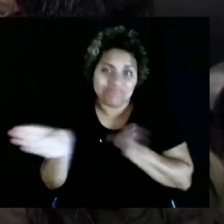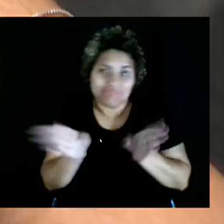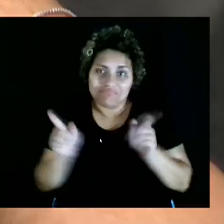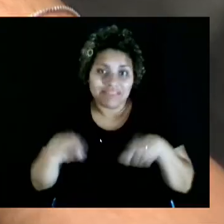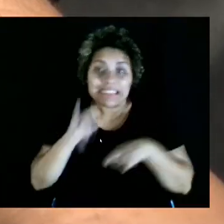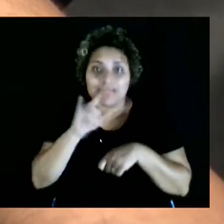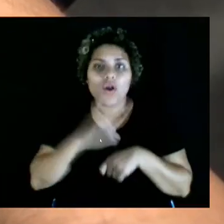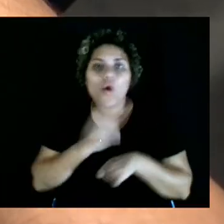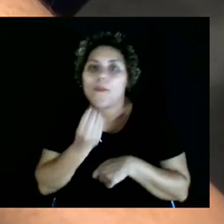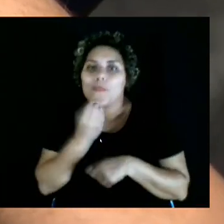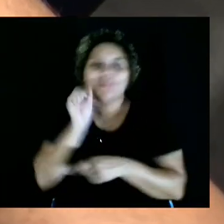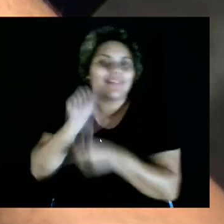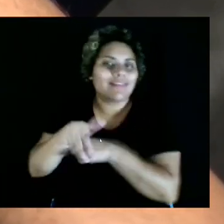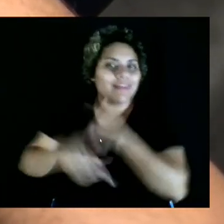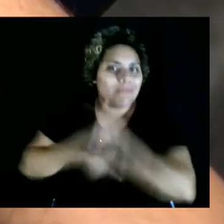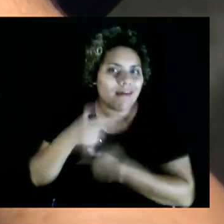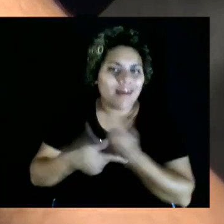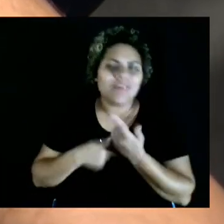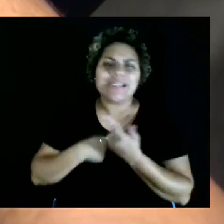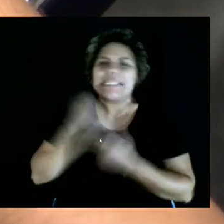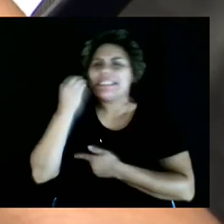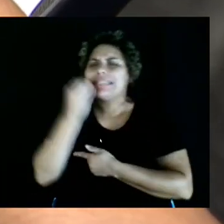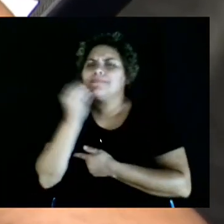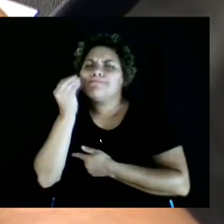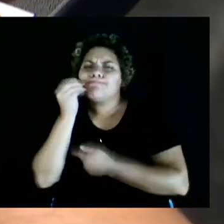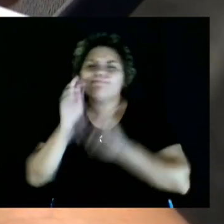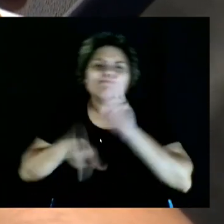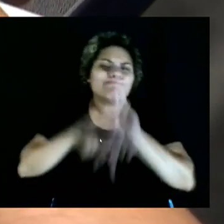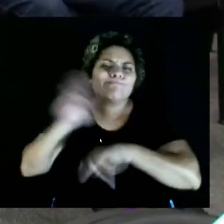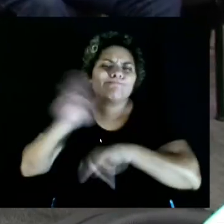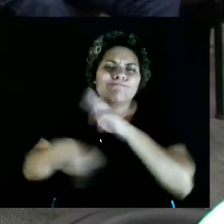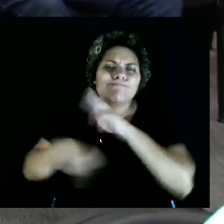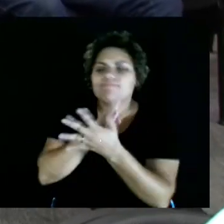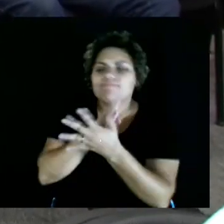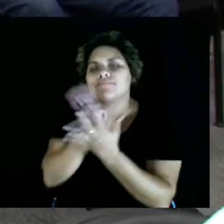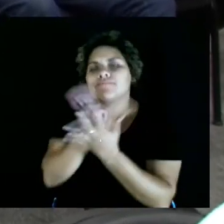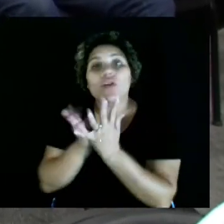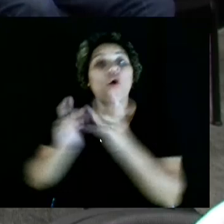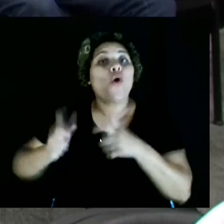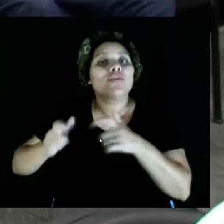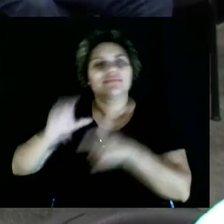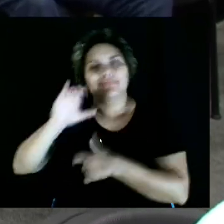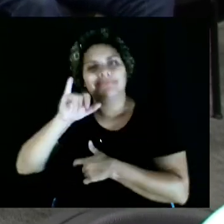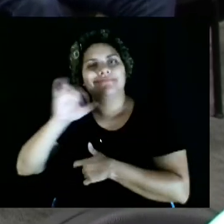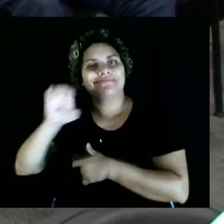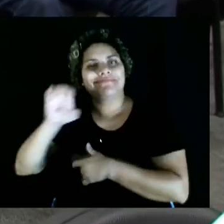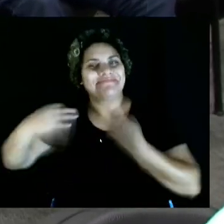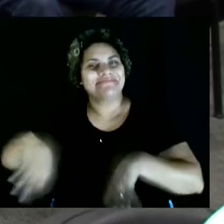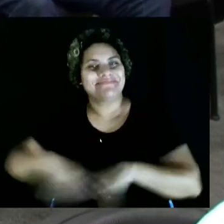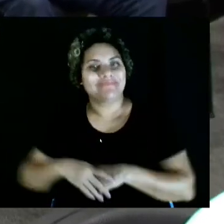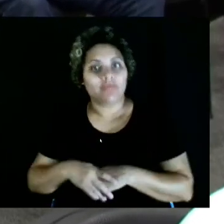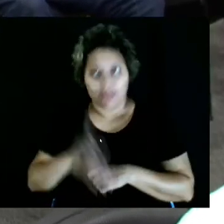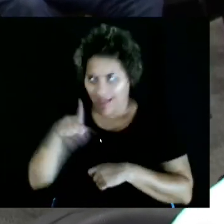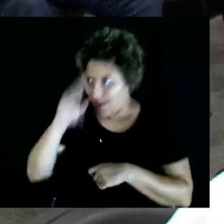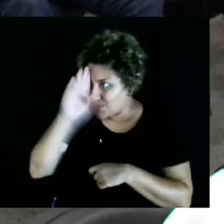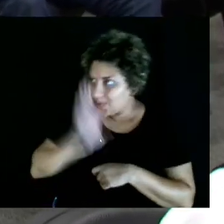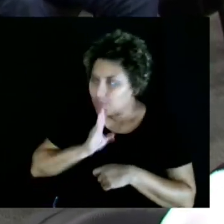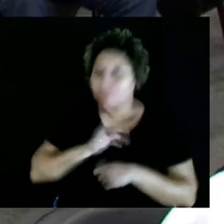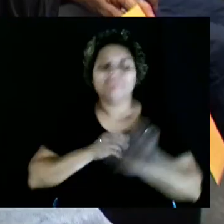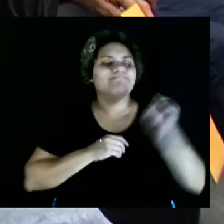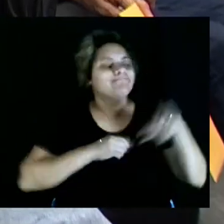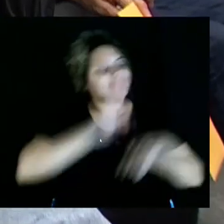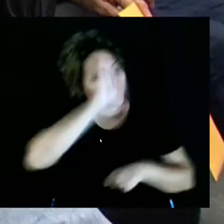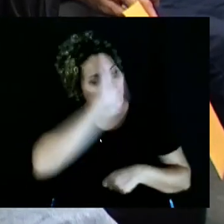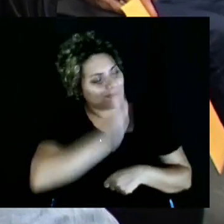as áreas, de realmente trabalhar e aprender, o CIE é o lugar. Importante destacar que é gratuito. Gratuito, 100%